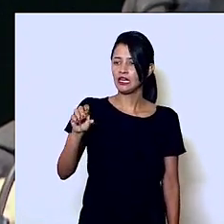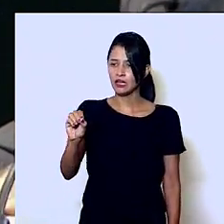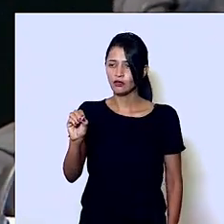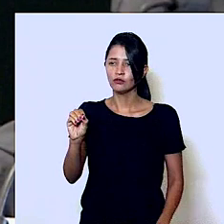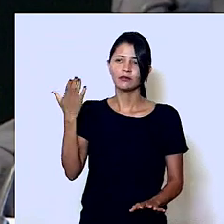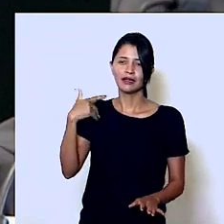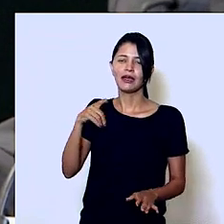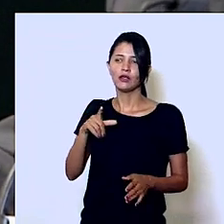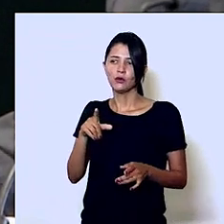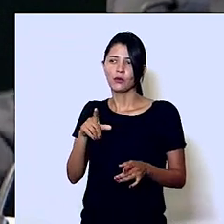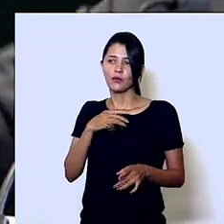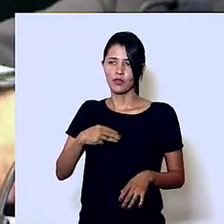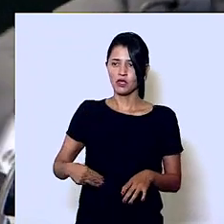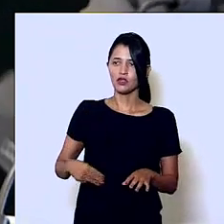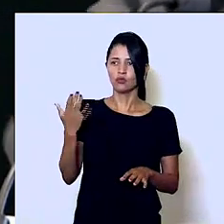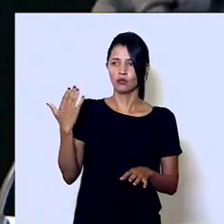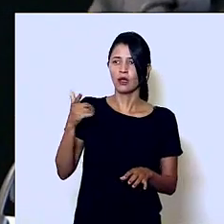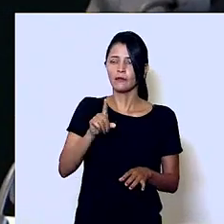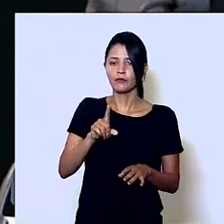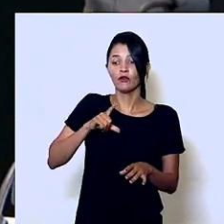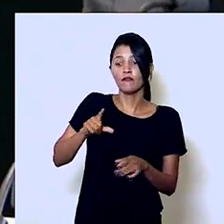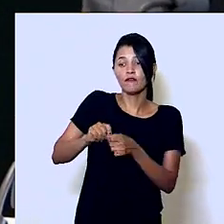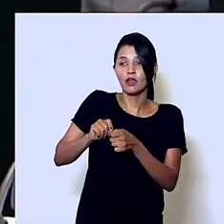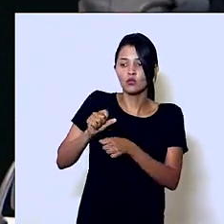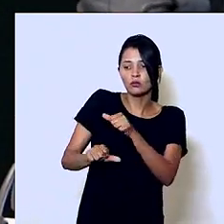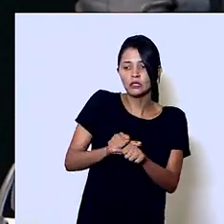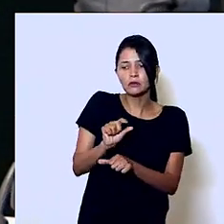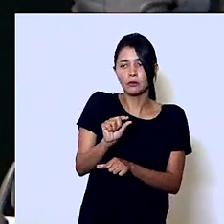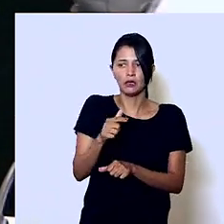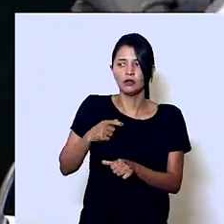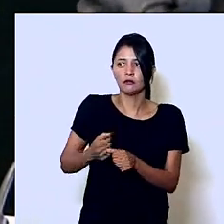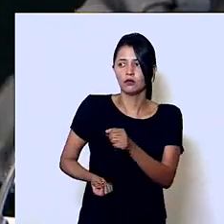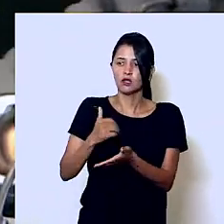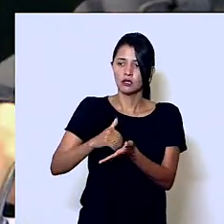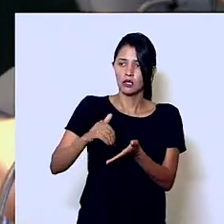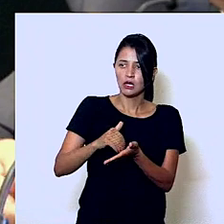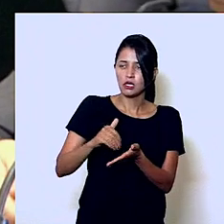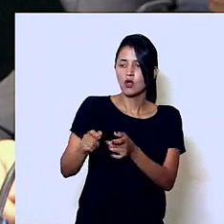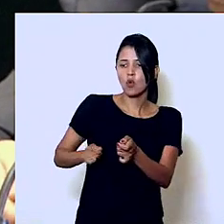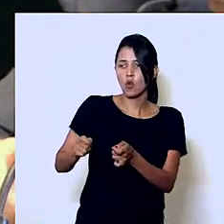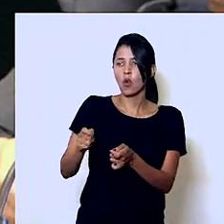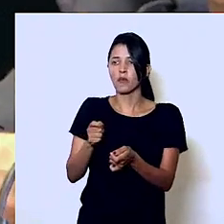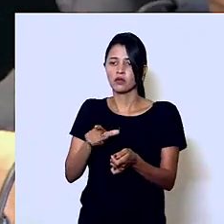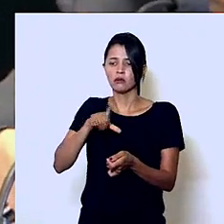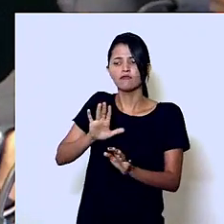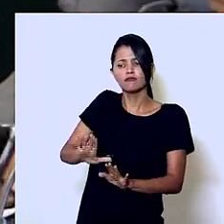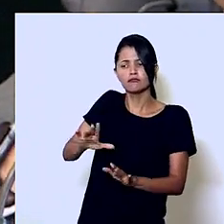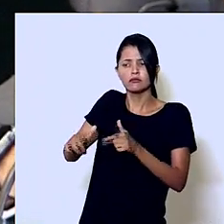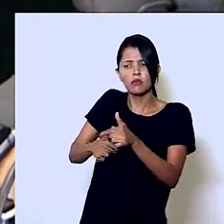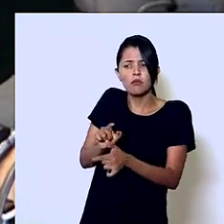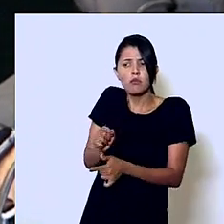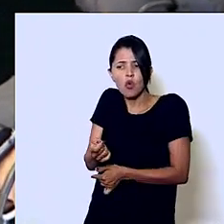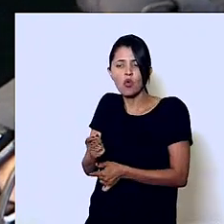uma pequena reforma, foi criada a Subsecretaria Econômica e Comercial. Lá passamos pouco tempo. E, em seguida, houve a eleição do